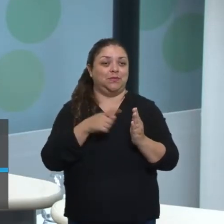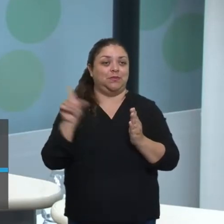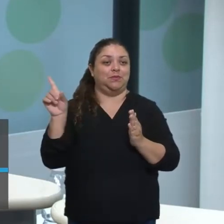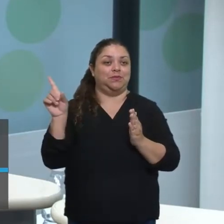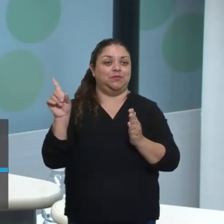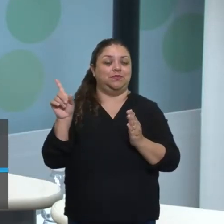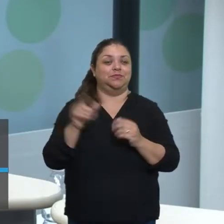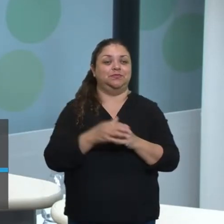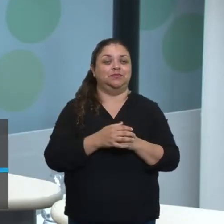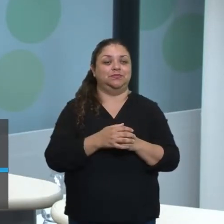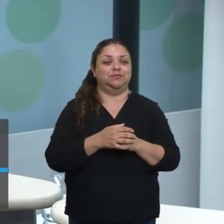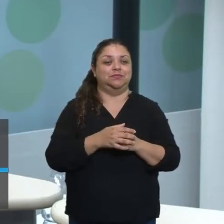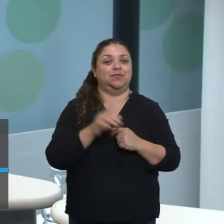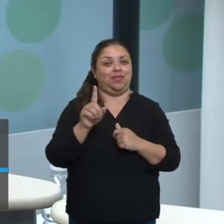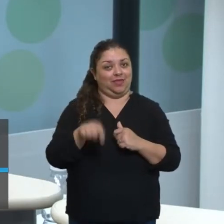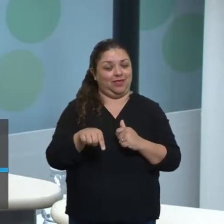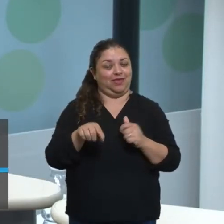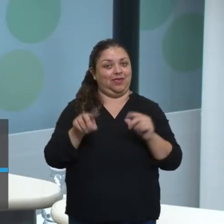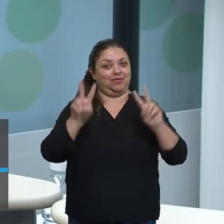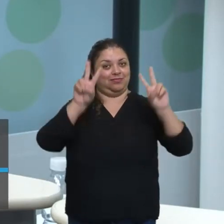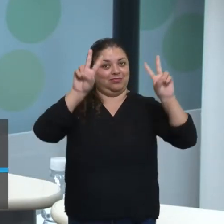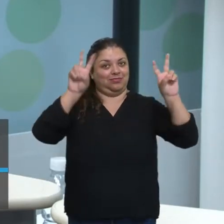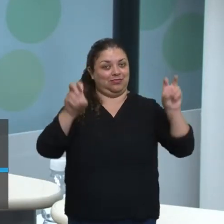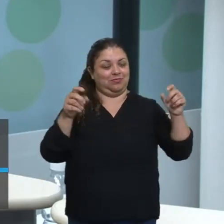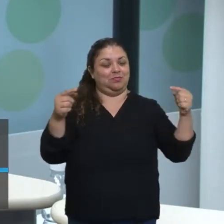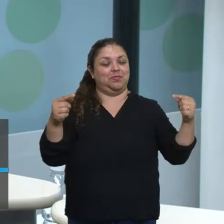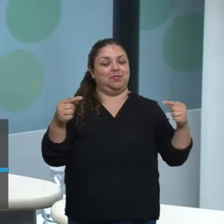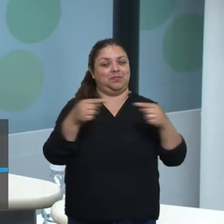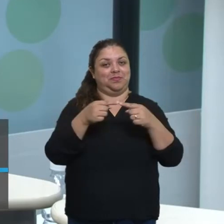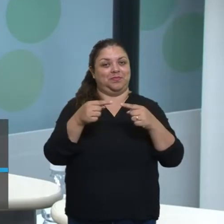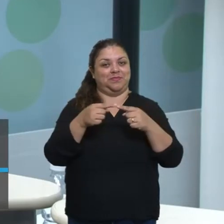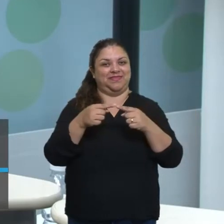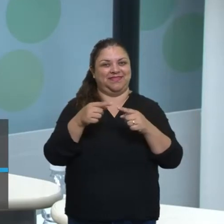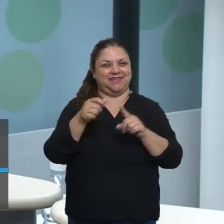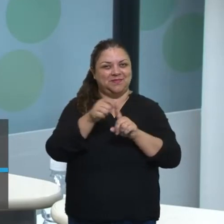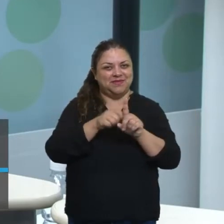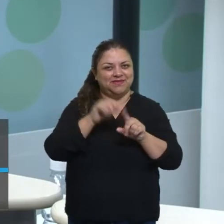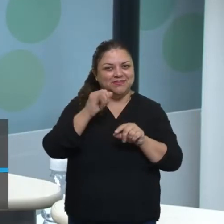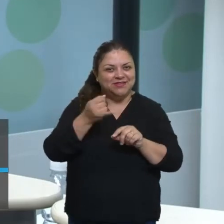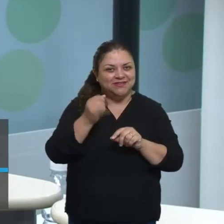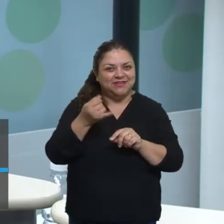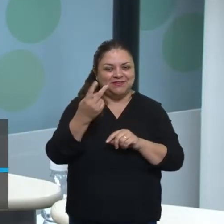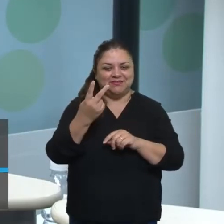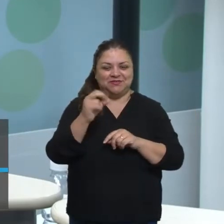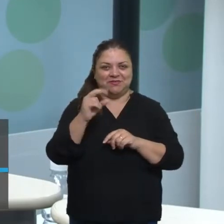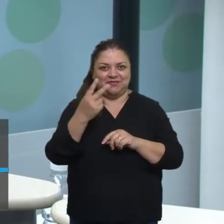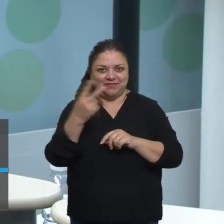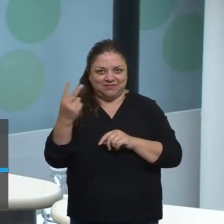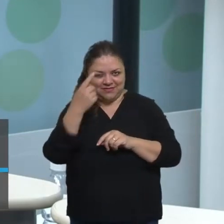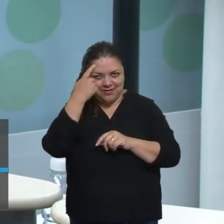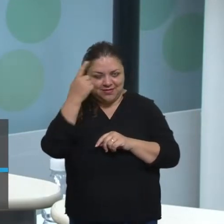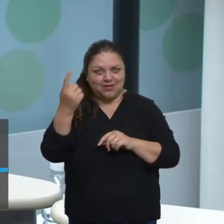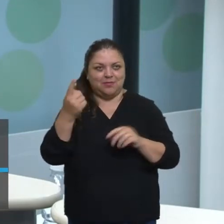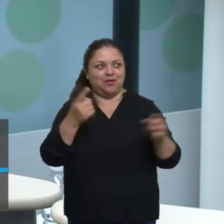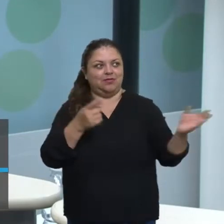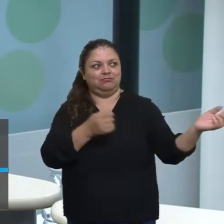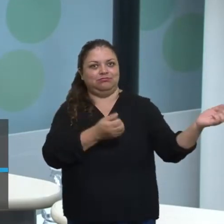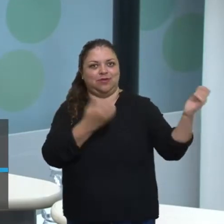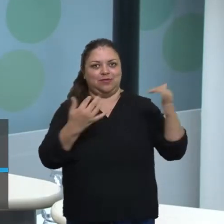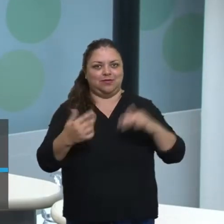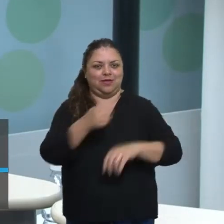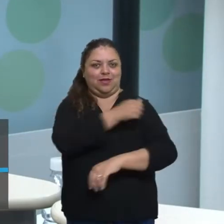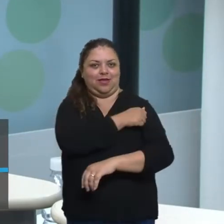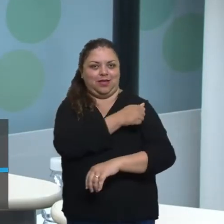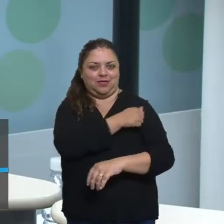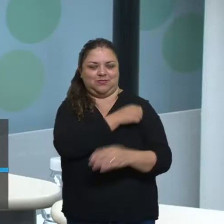recuperação é de Janeiro ao lado de 2022 o que nós explicando aqui nos slides iniciais e esses professores